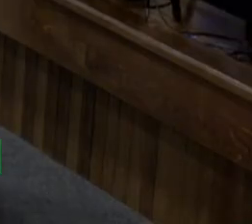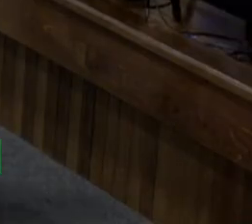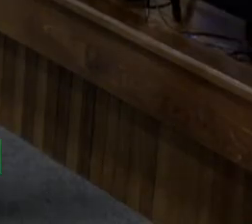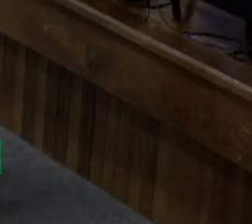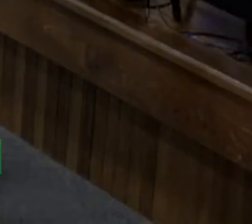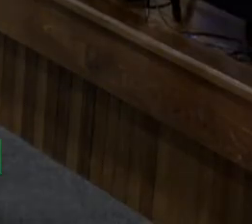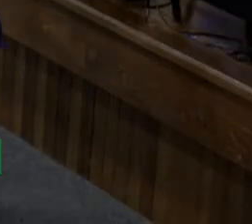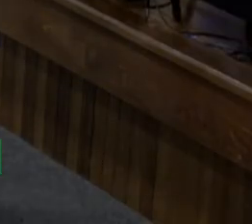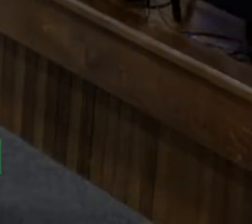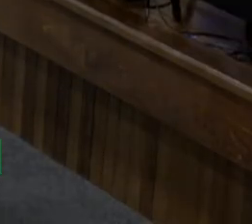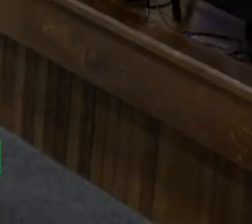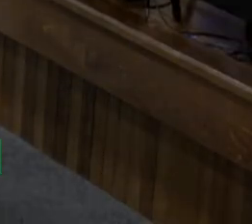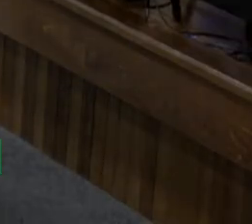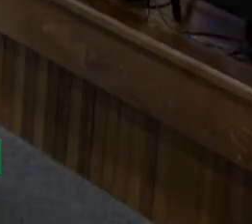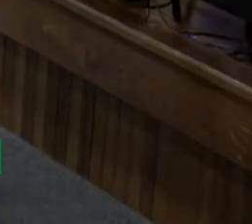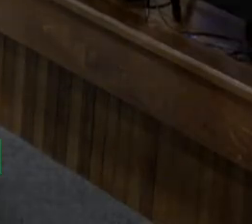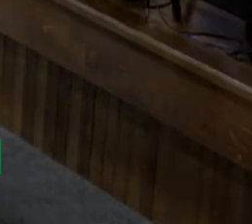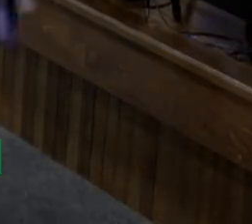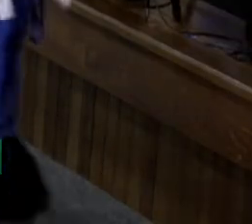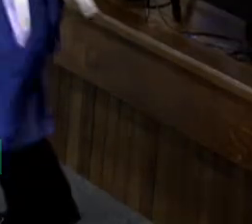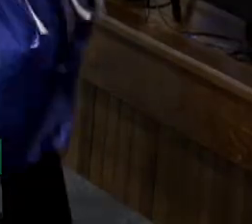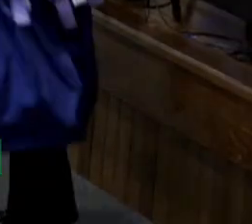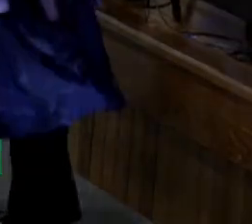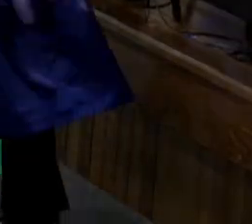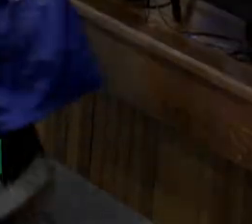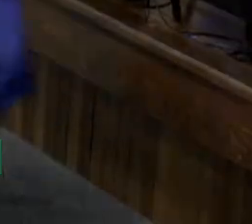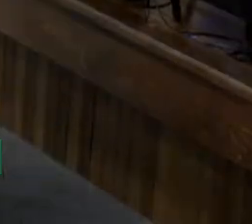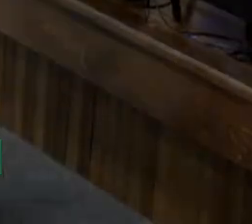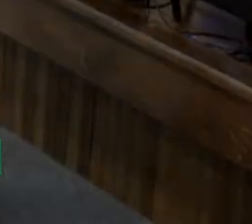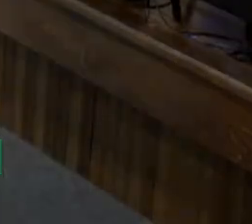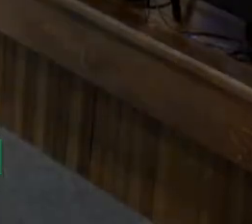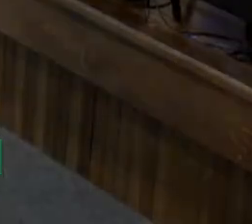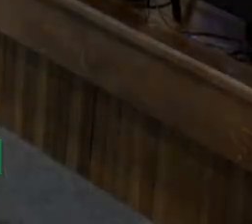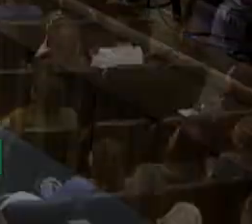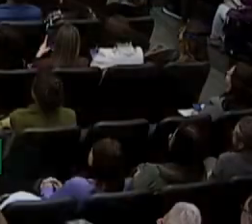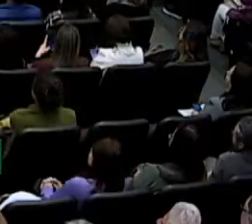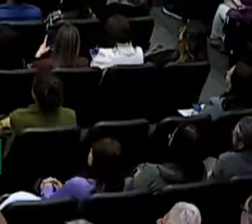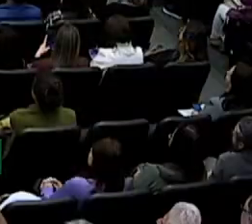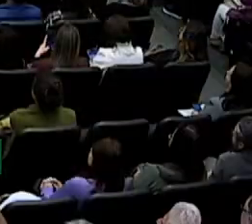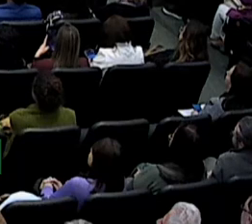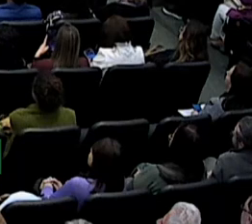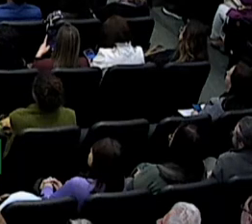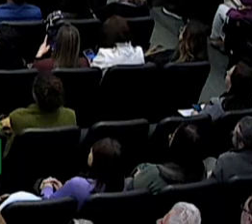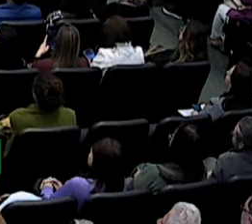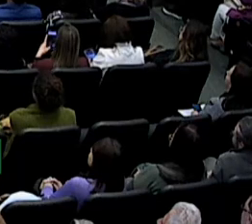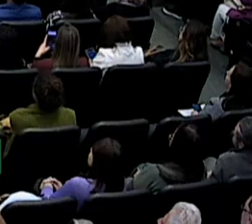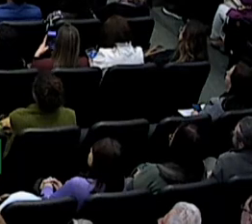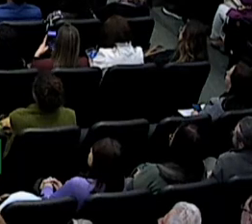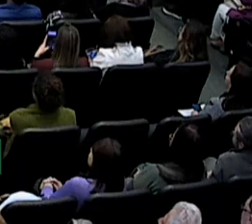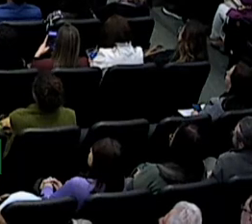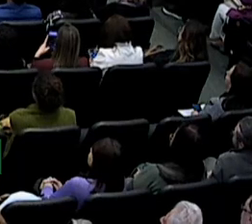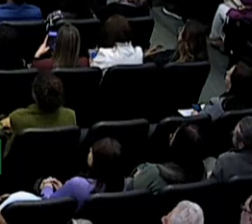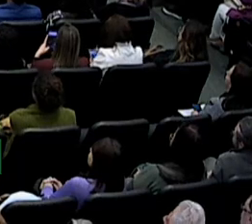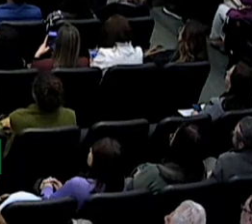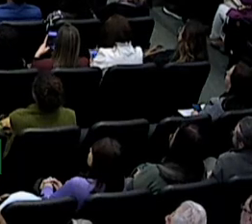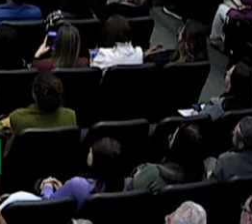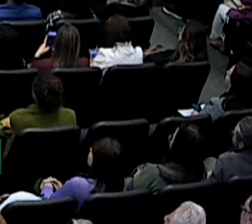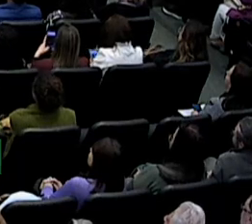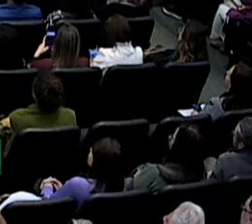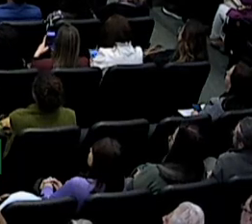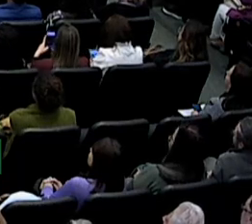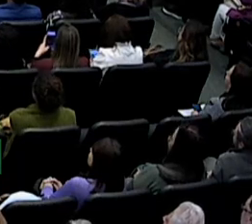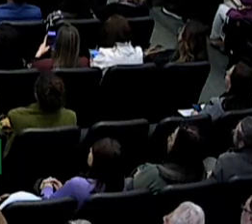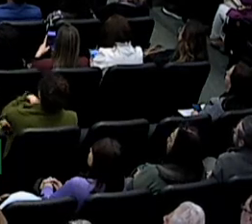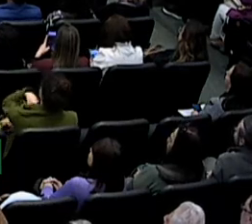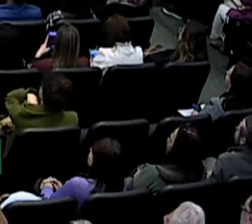elas voltam pro alto mar. Mas a traineira já está lá esperando, e